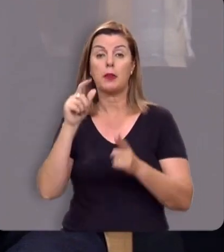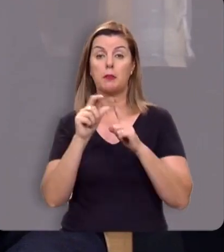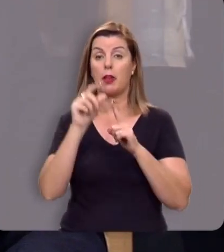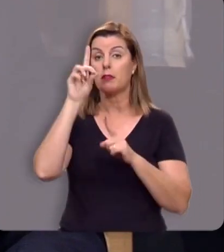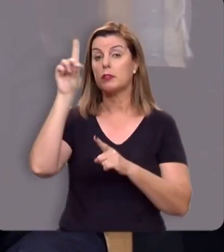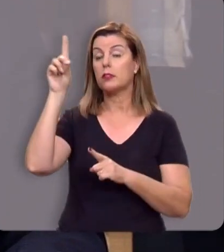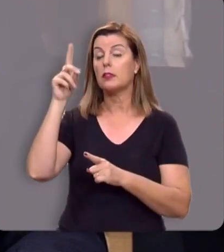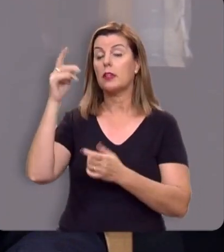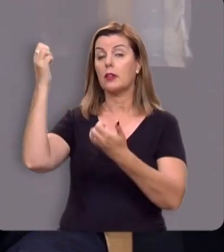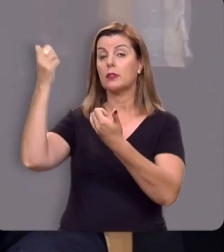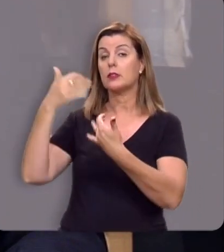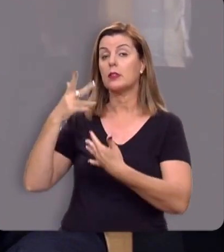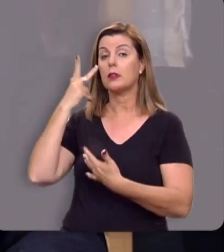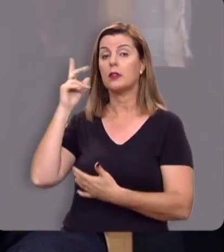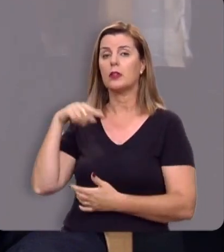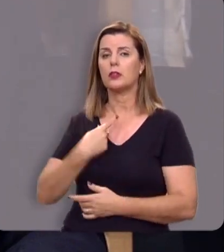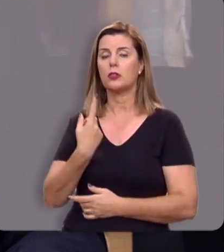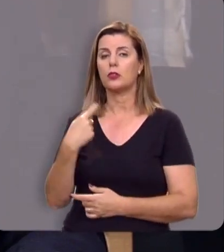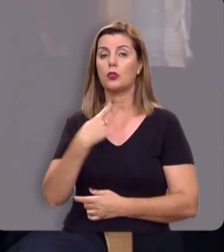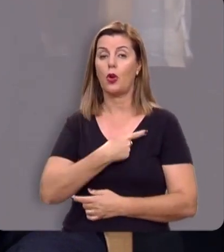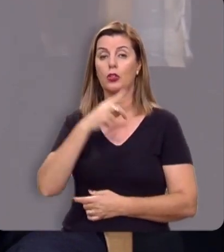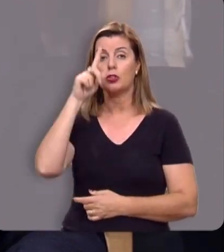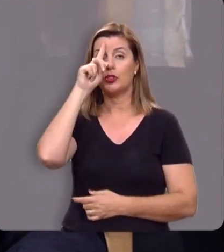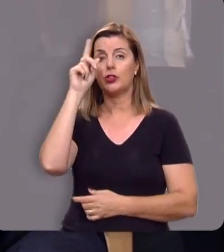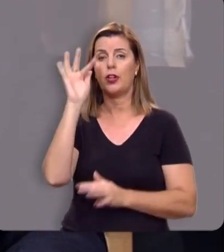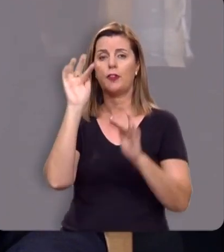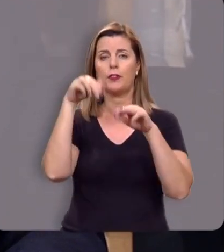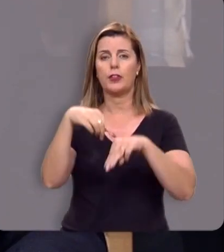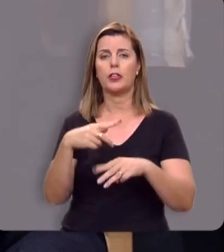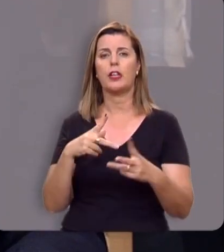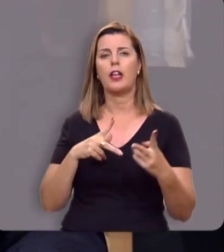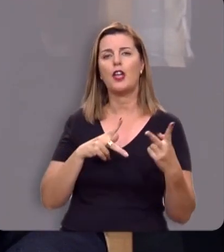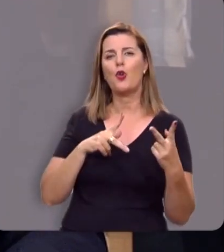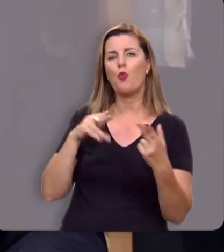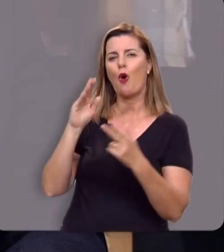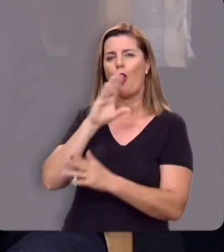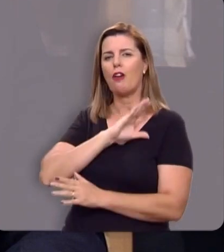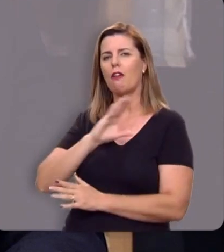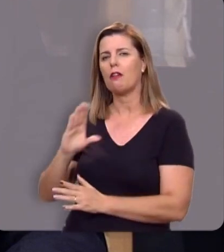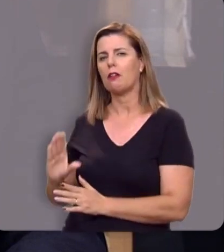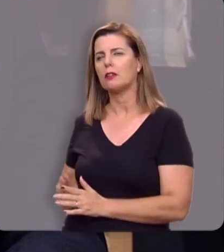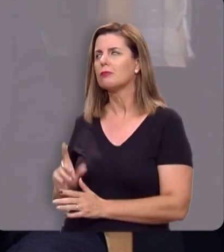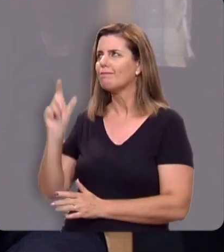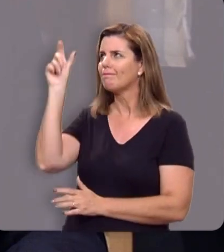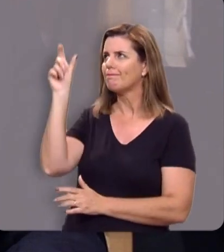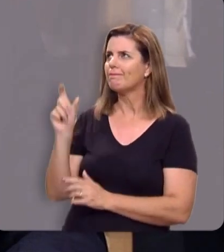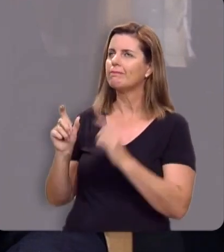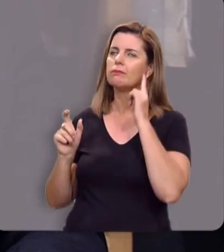dizem que nós, no dia final, seremos como Cristo é.